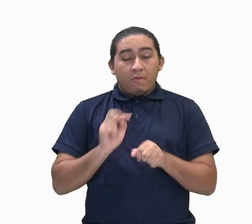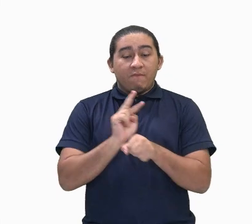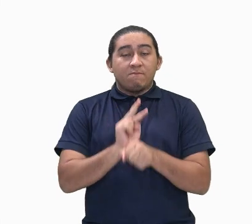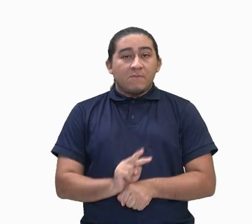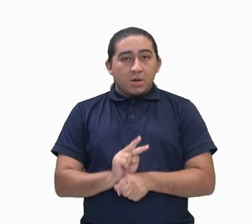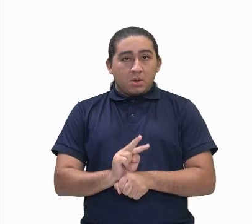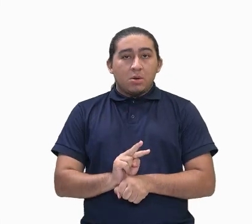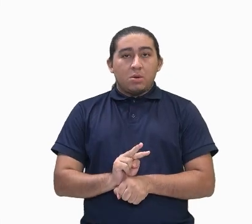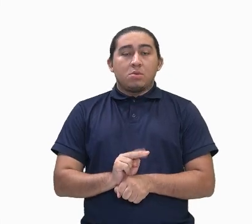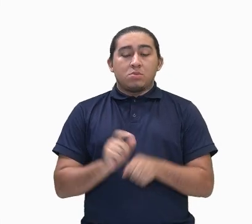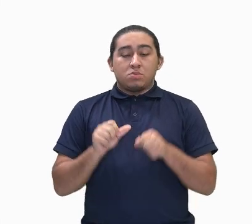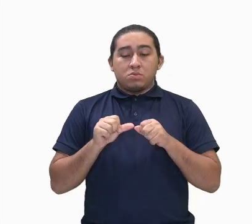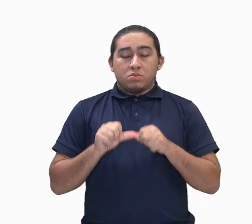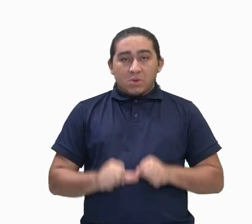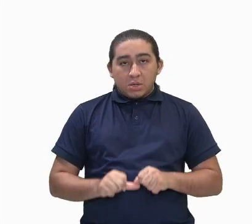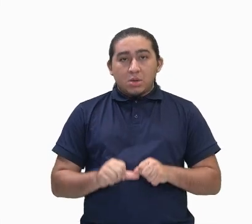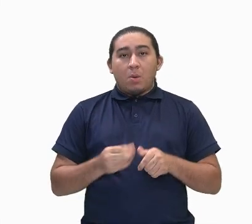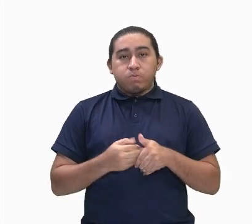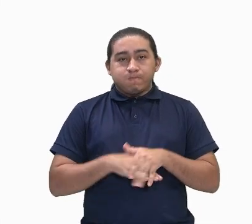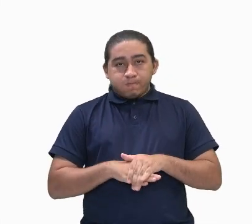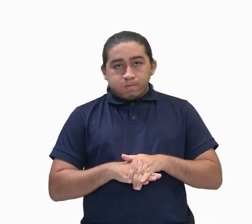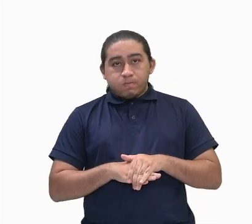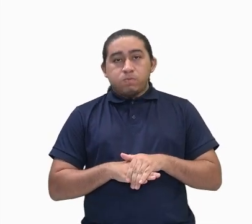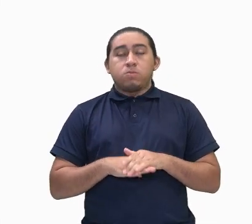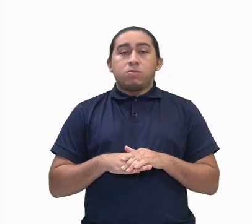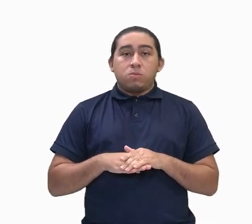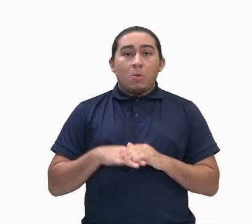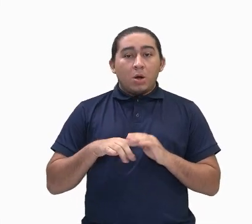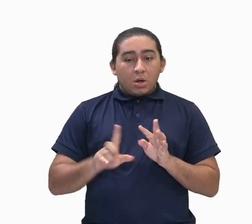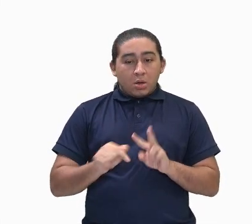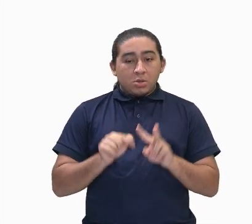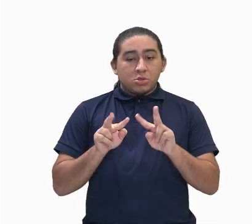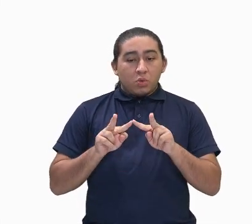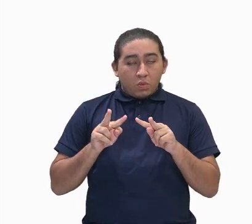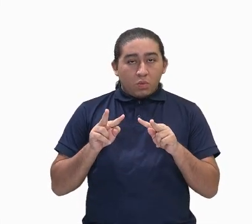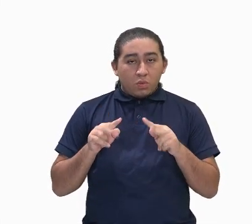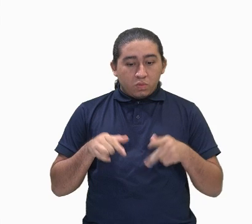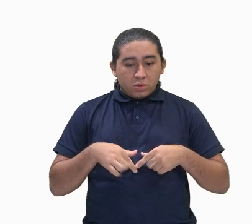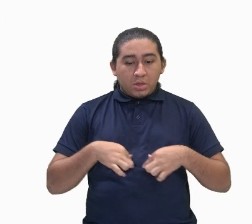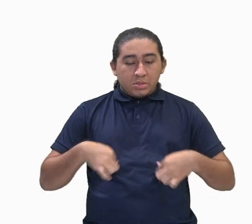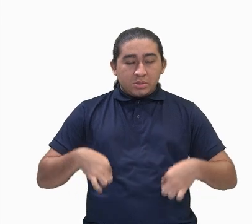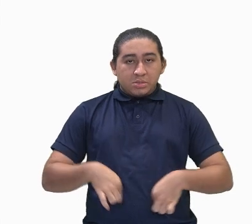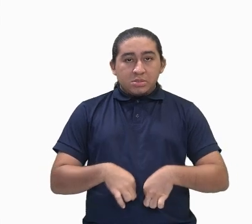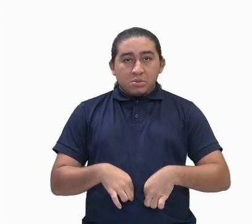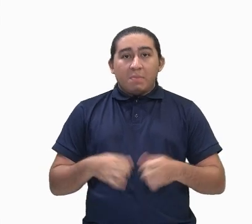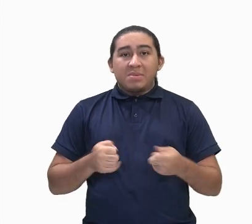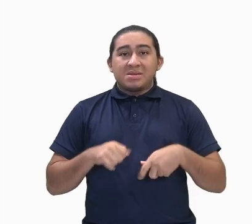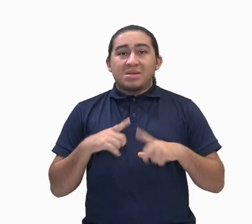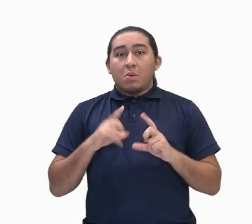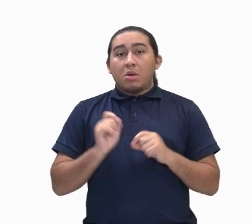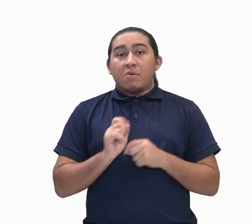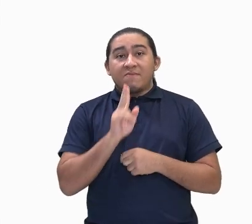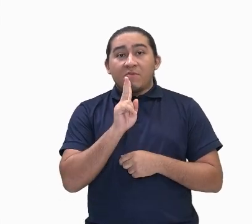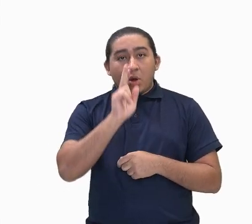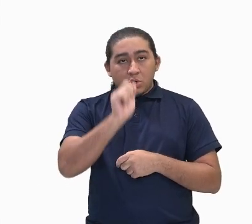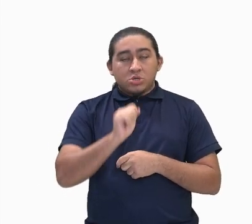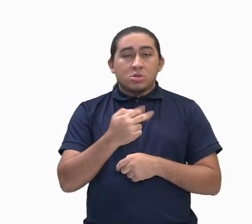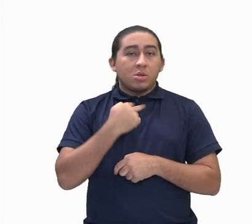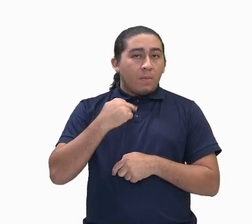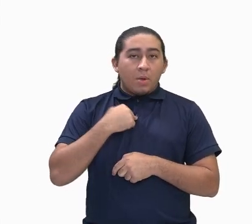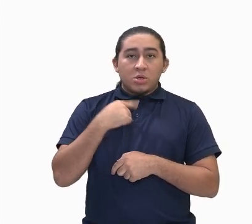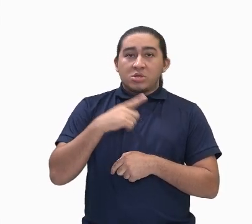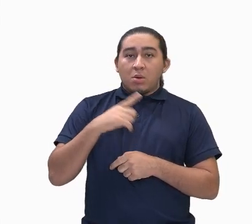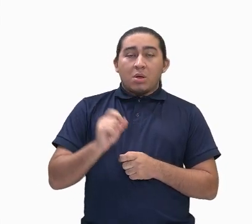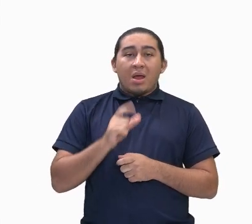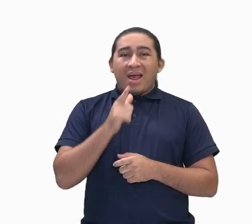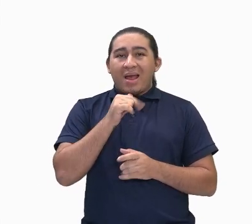lá reservada, né? E esse tecido, né, desse órgão precisa ser impermeável, não pode deixar a